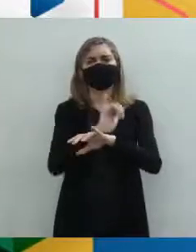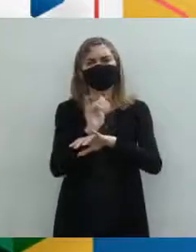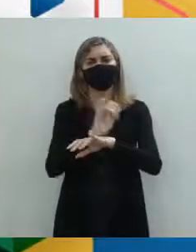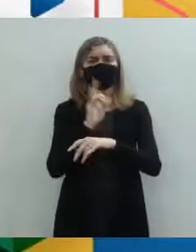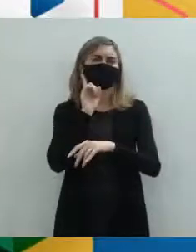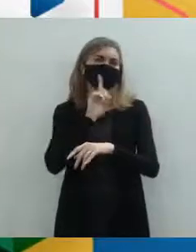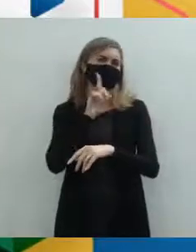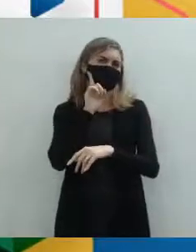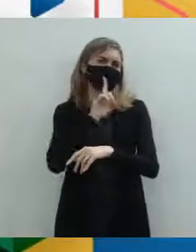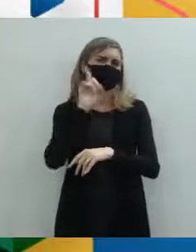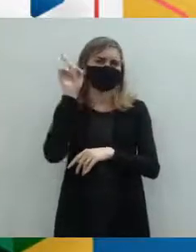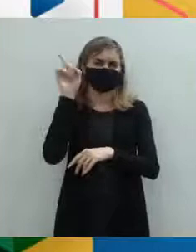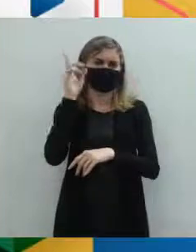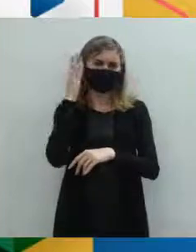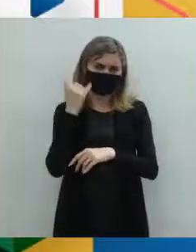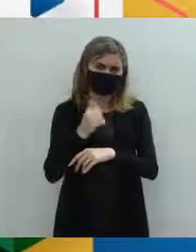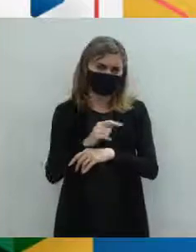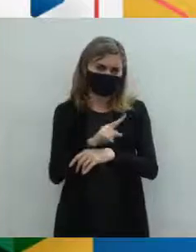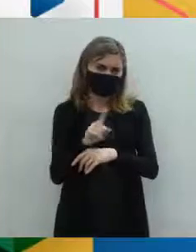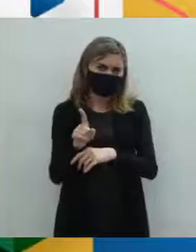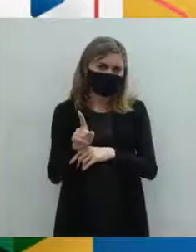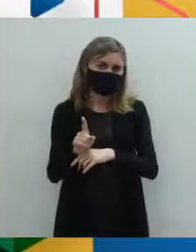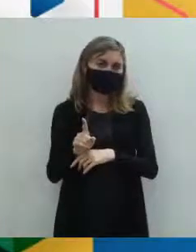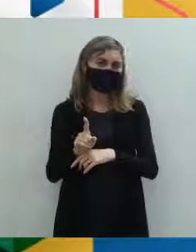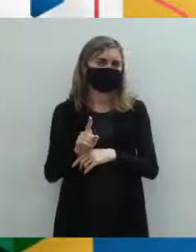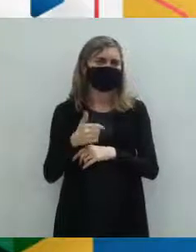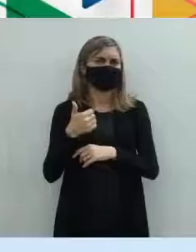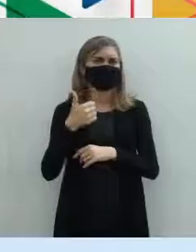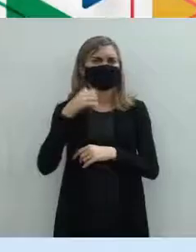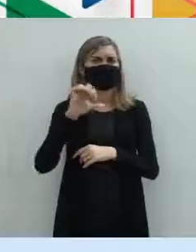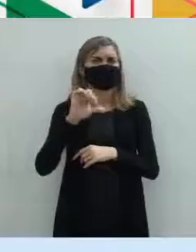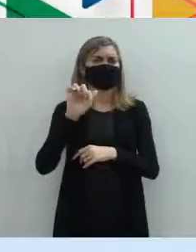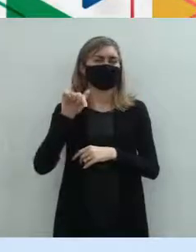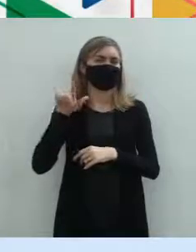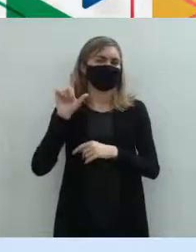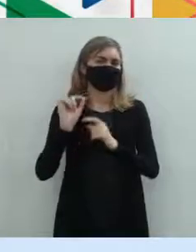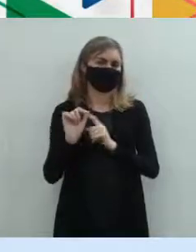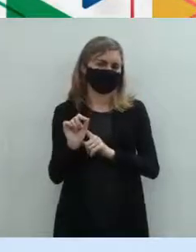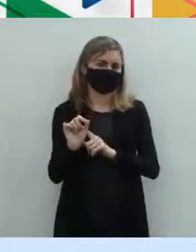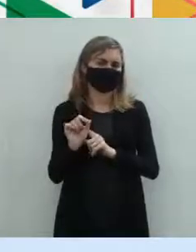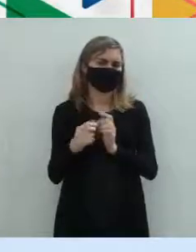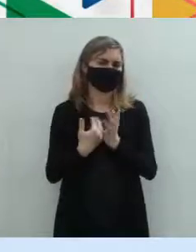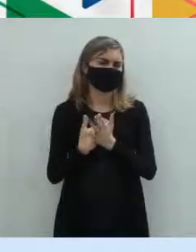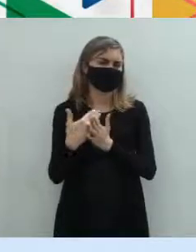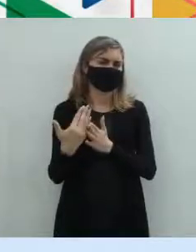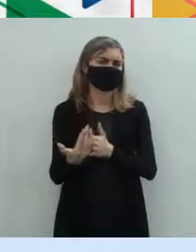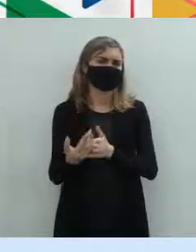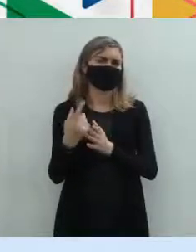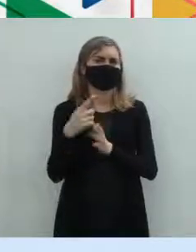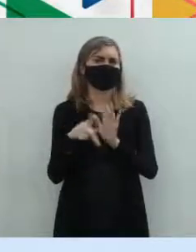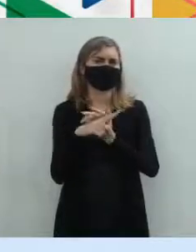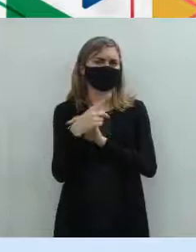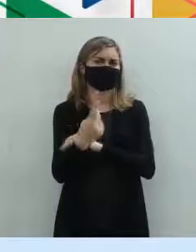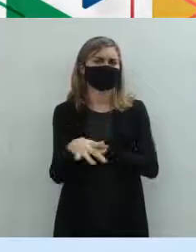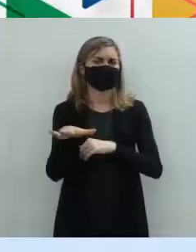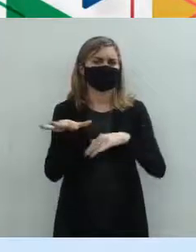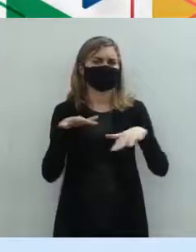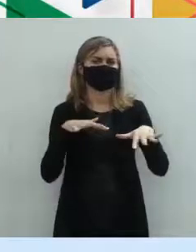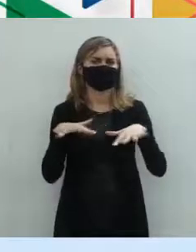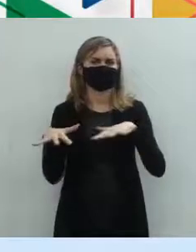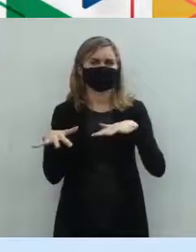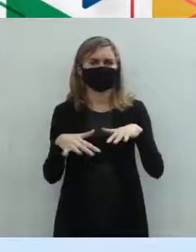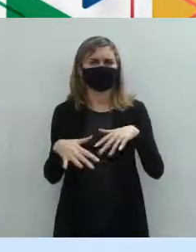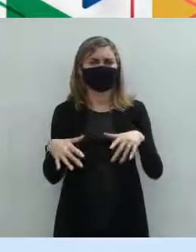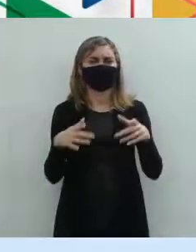Estados Unidos. Vocês sabiam disso? Na década de 1970. Consiste em um